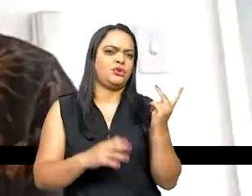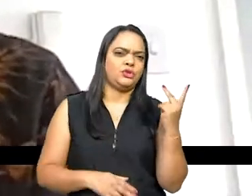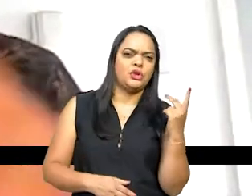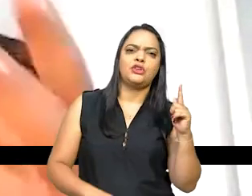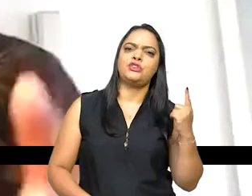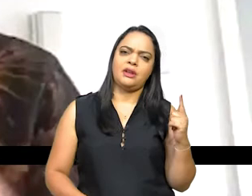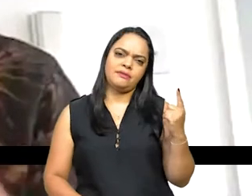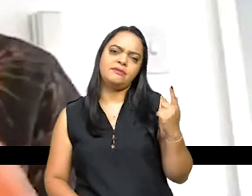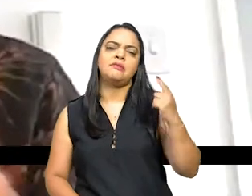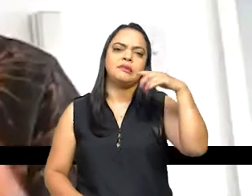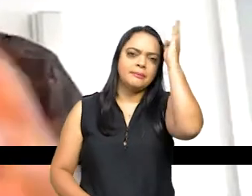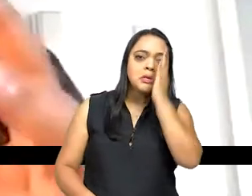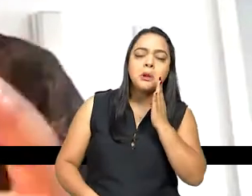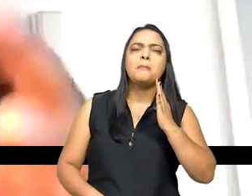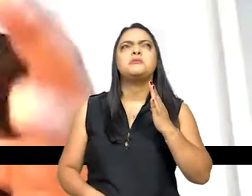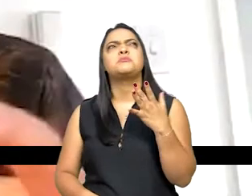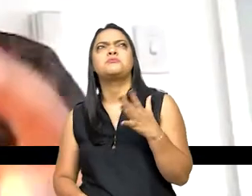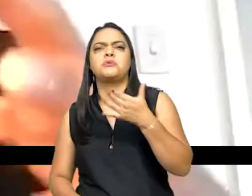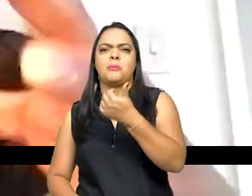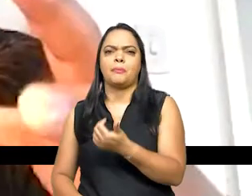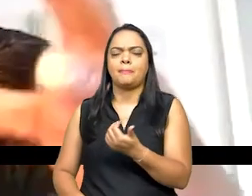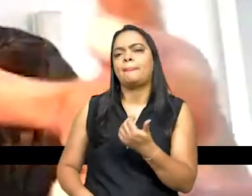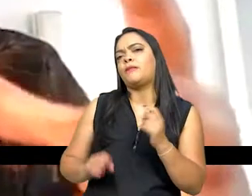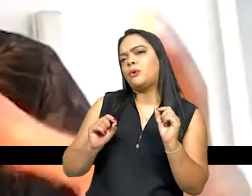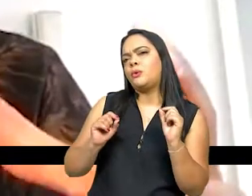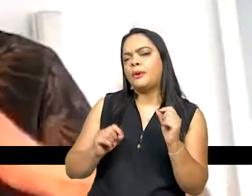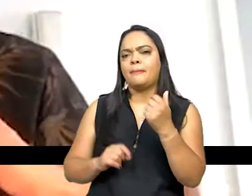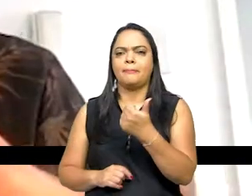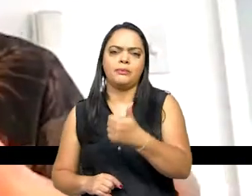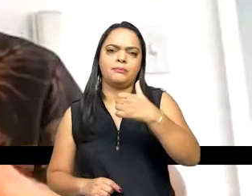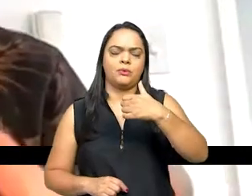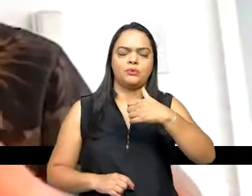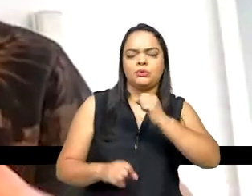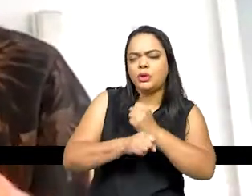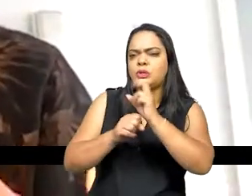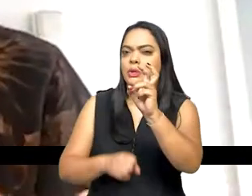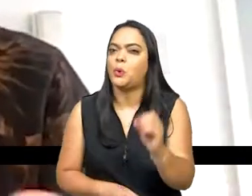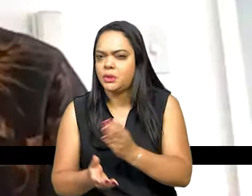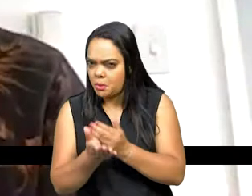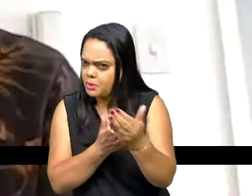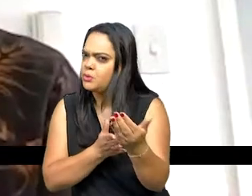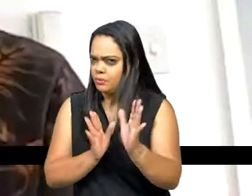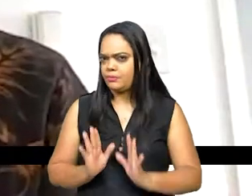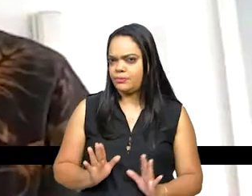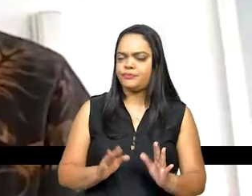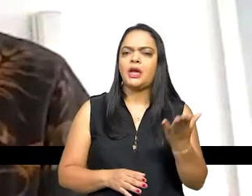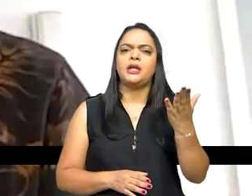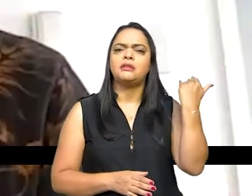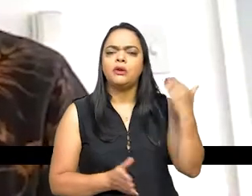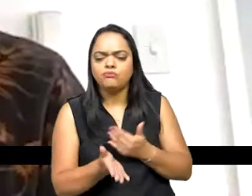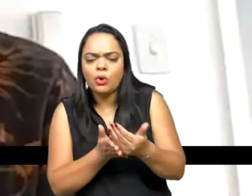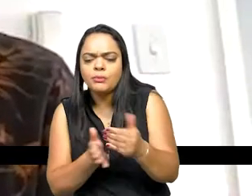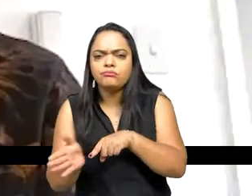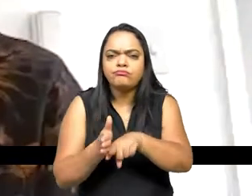né? Mas era nos anos 40 e 50 que se consolida esse campo de estudos das relações raciais. Desde que esse campo de estudos se